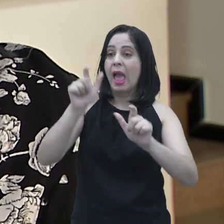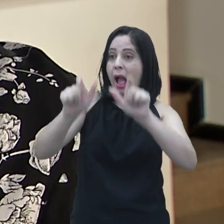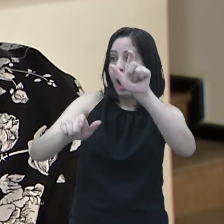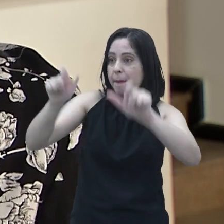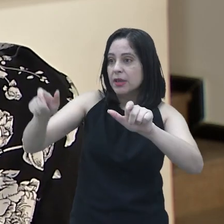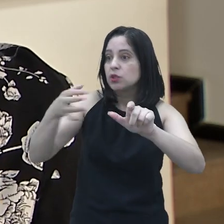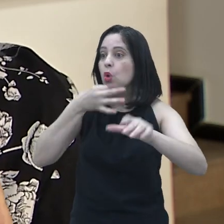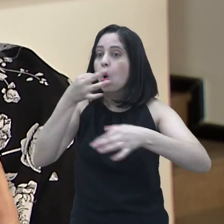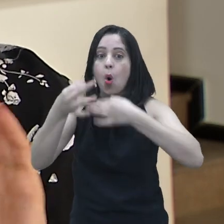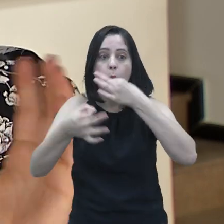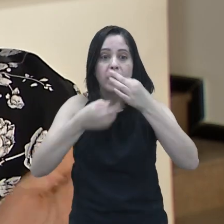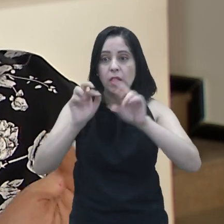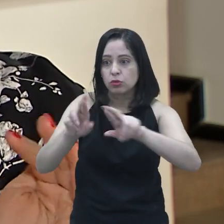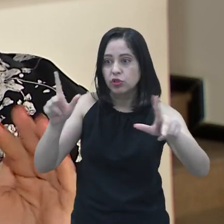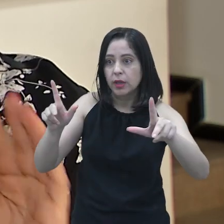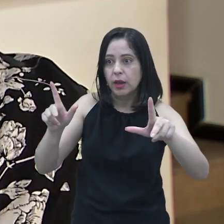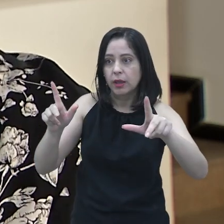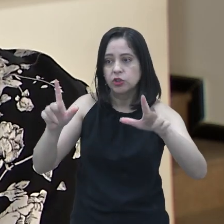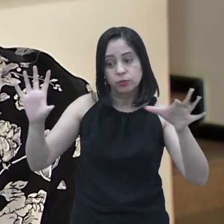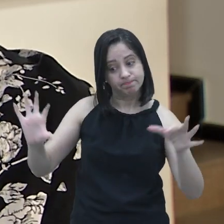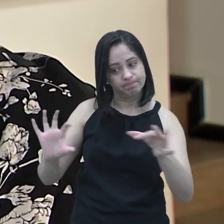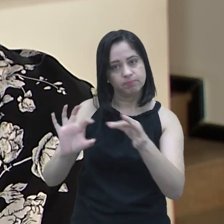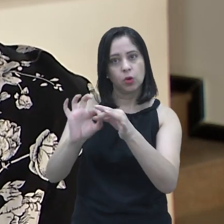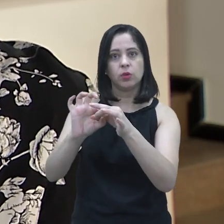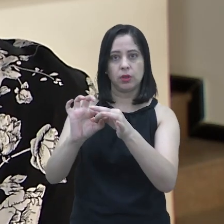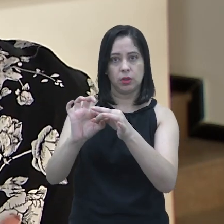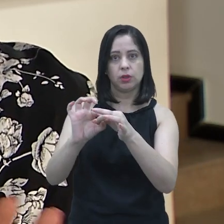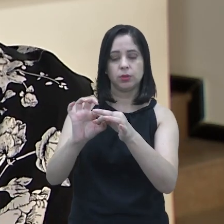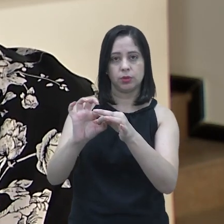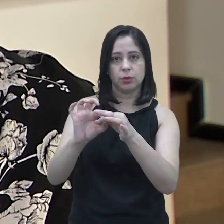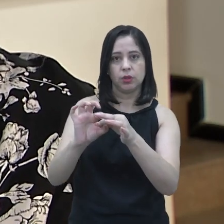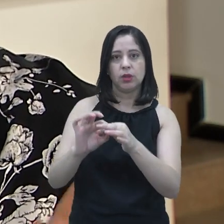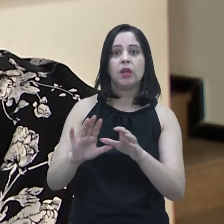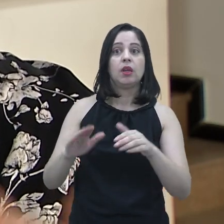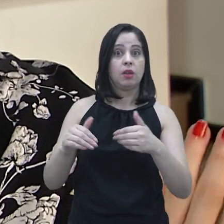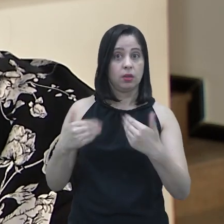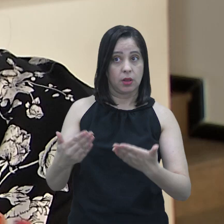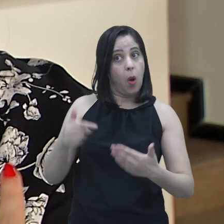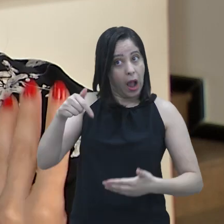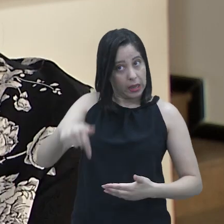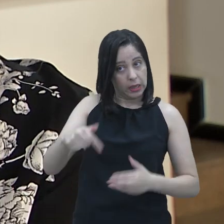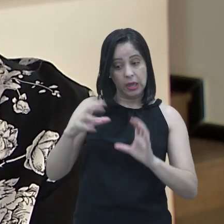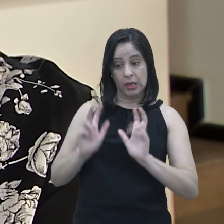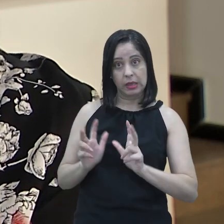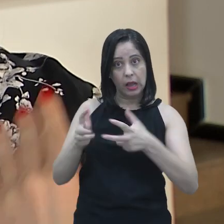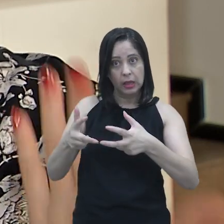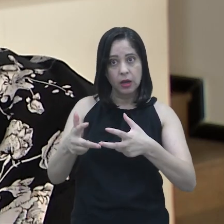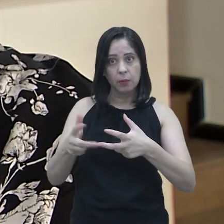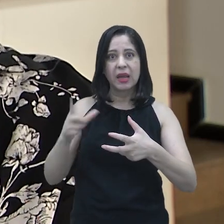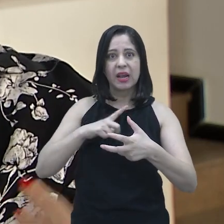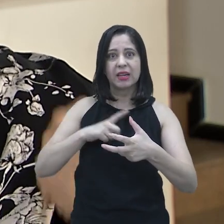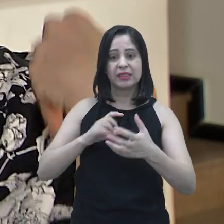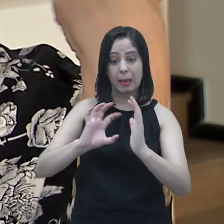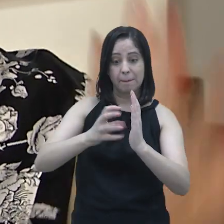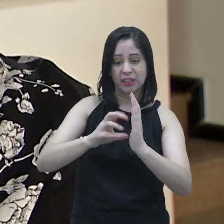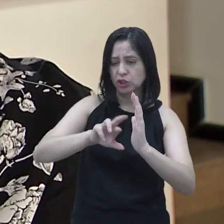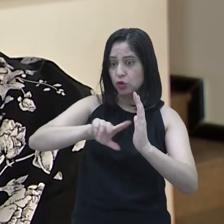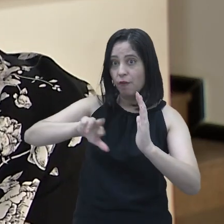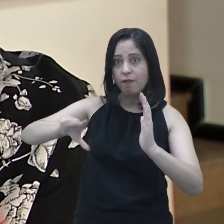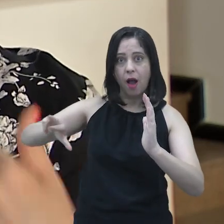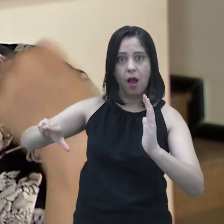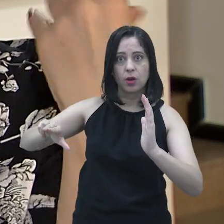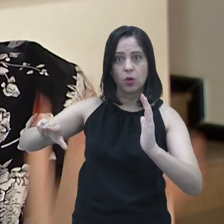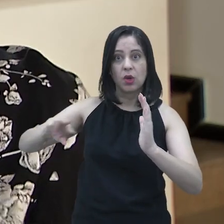juntar pessoas diferentes e decidir caminhos em conjunto, né? Isso que a gente vai estar vendo representado na Câmara